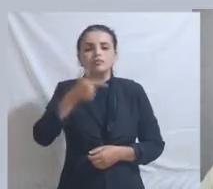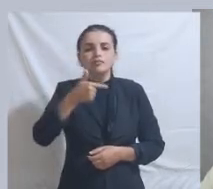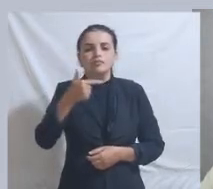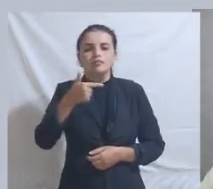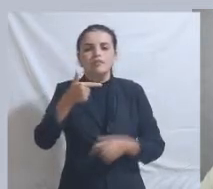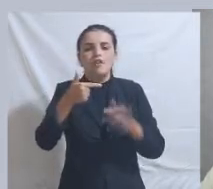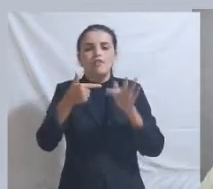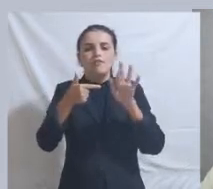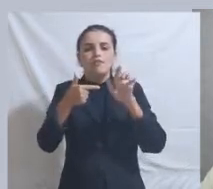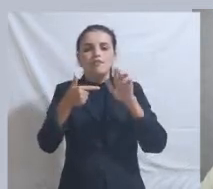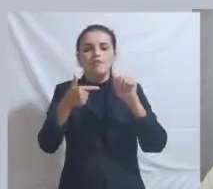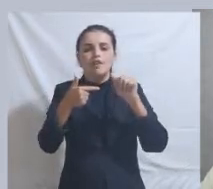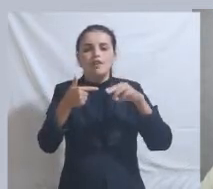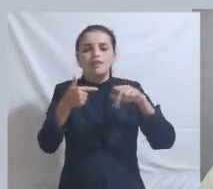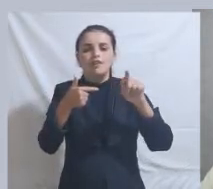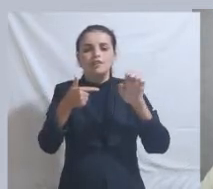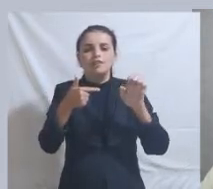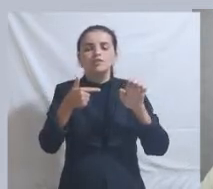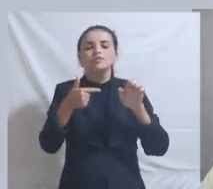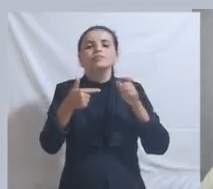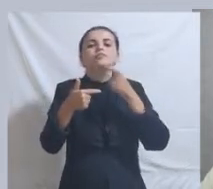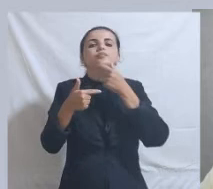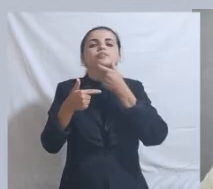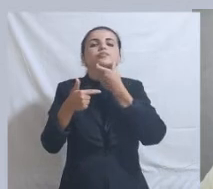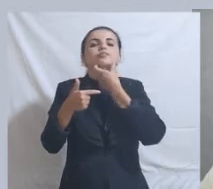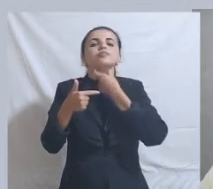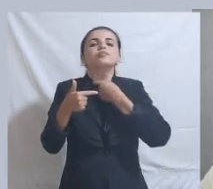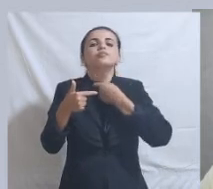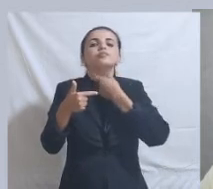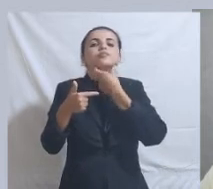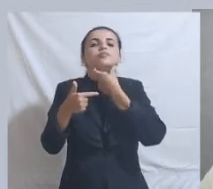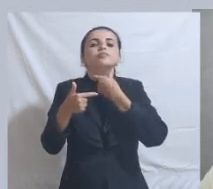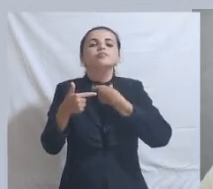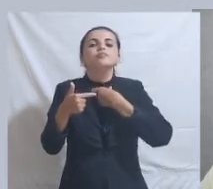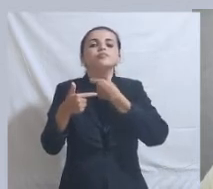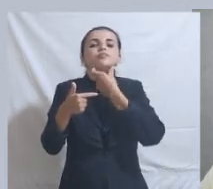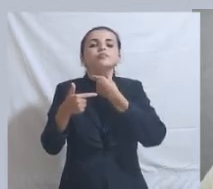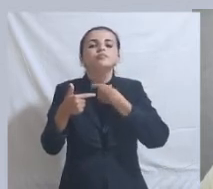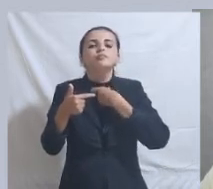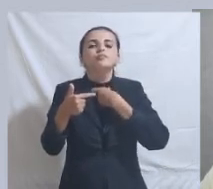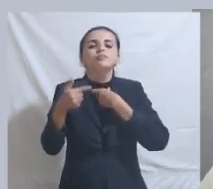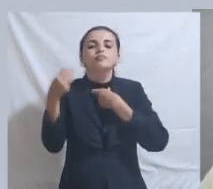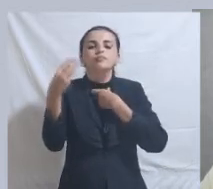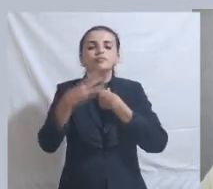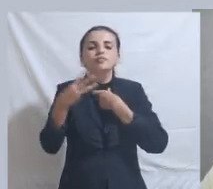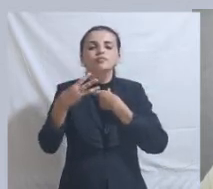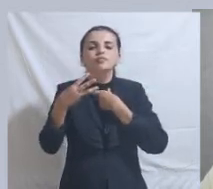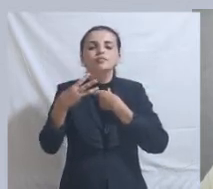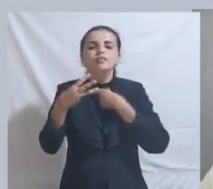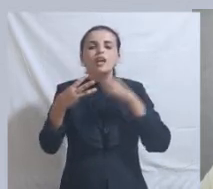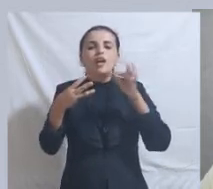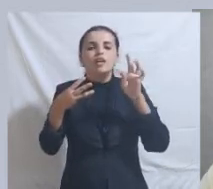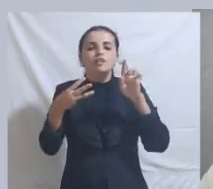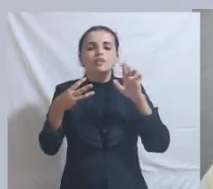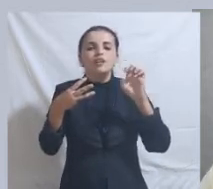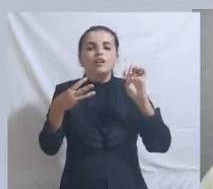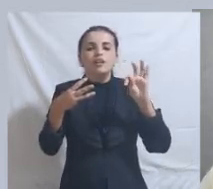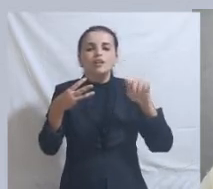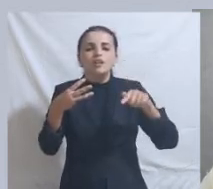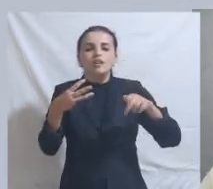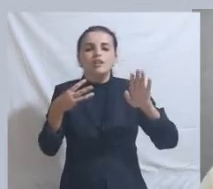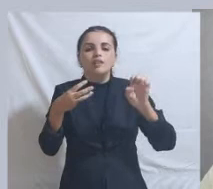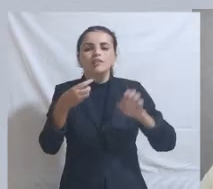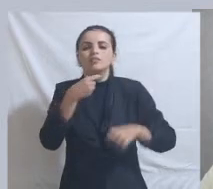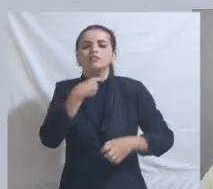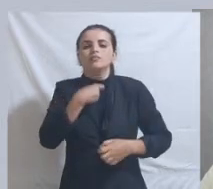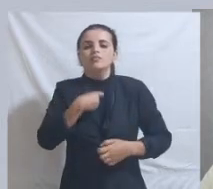a pouco vocês vão entender o que são cada uma dessas etapas. Depois passa para a traqueia, pelos brônquios, bronquíolos e